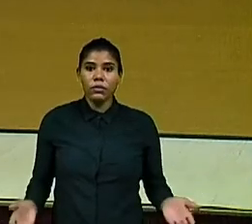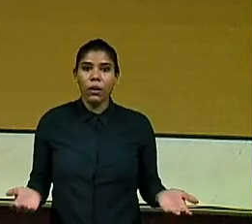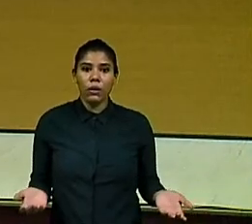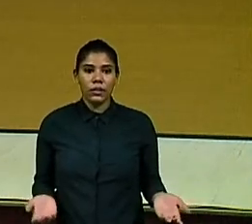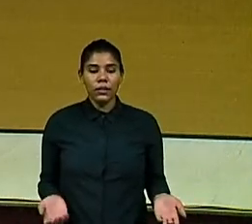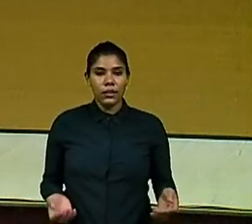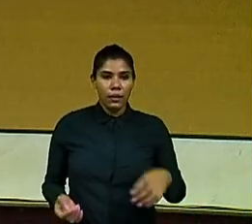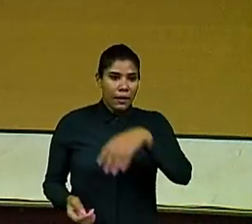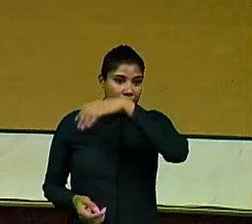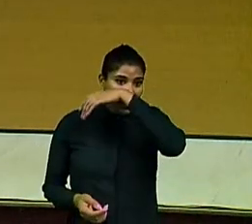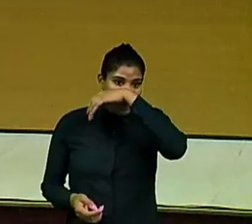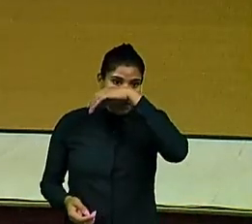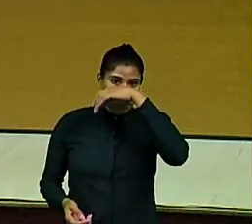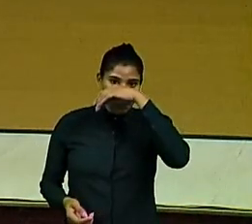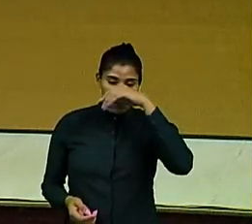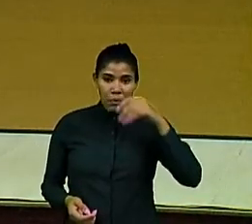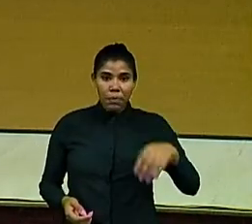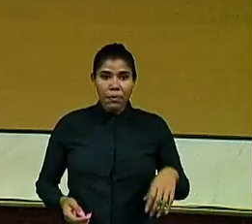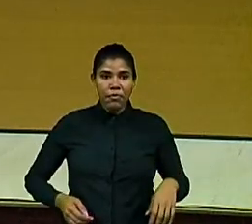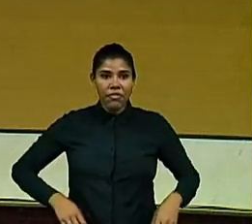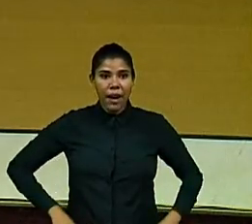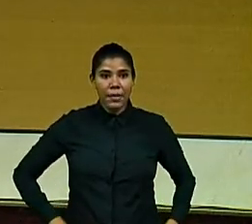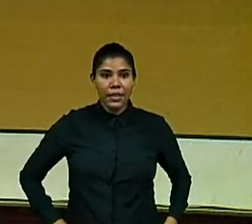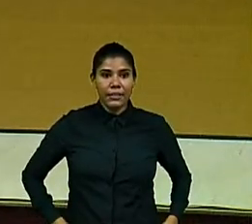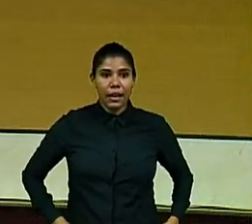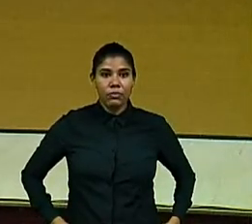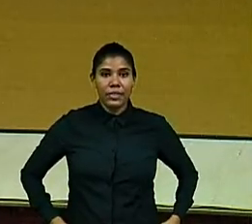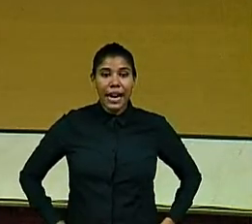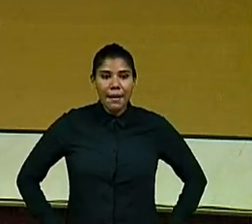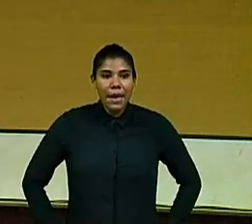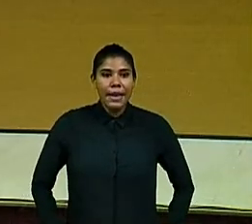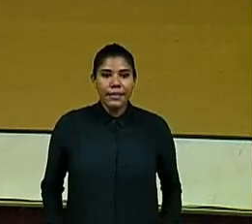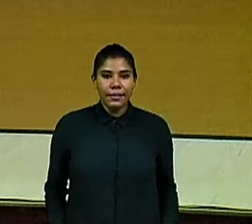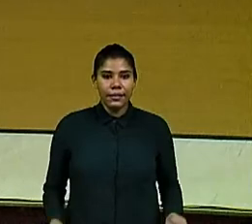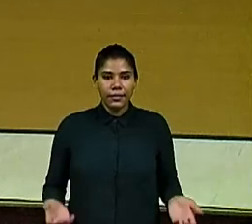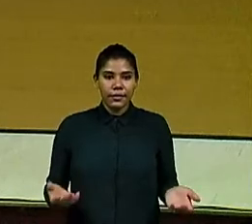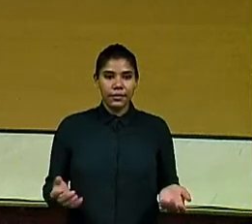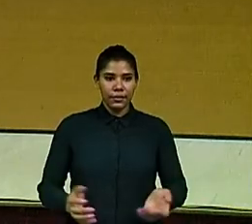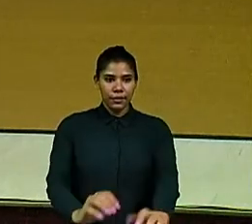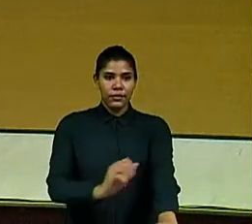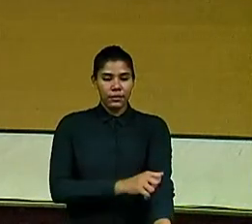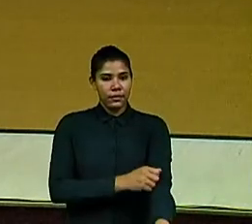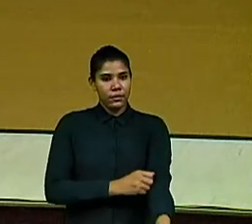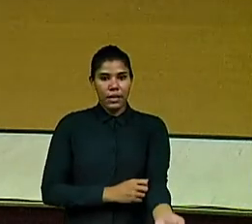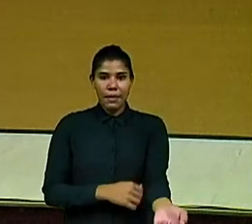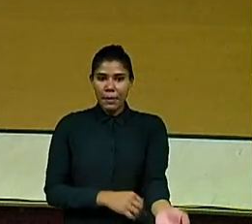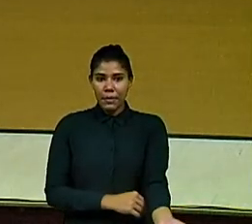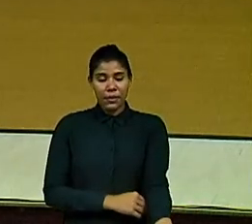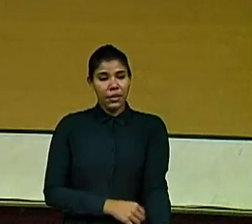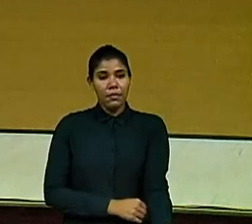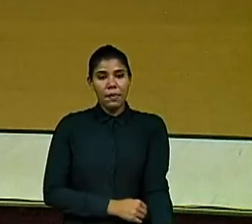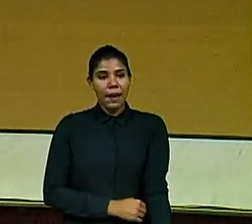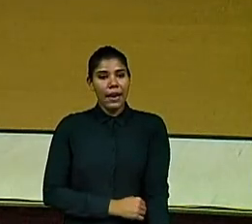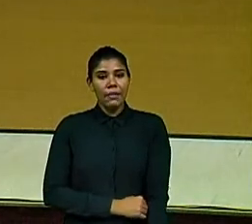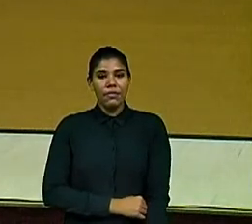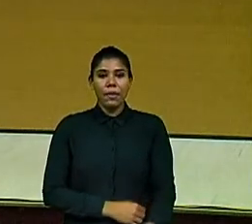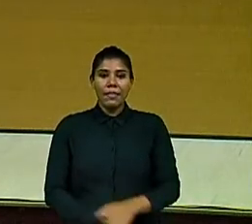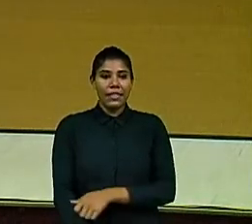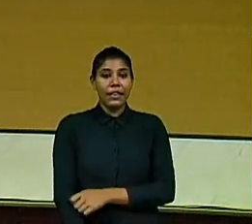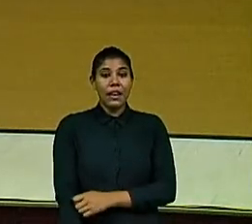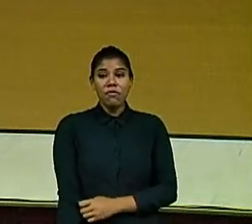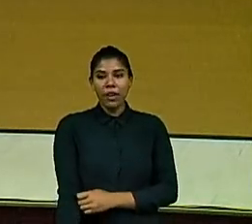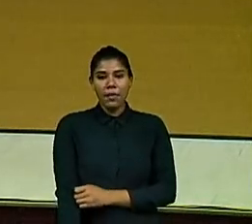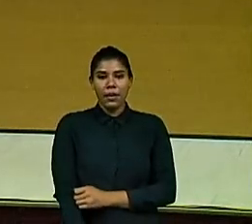vestibular de origem Geralmente as enzimas de restrição tem origem bacteriana não geralmente